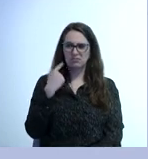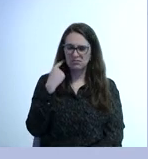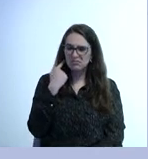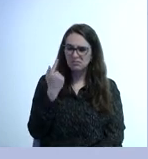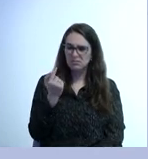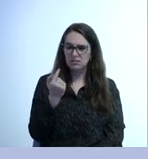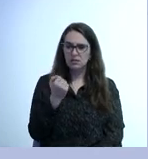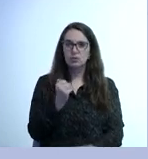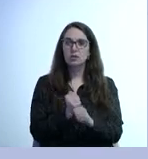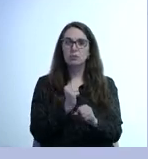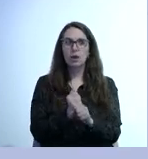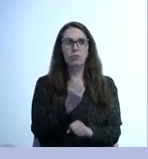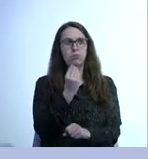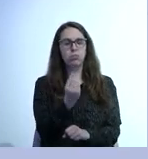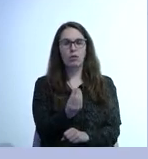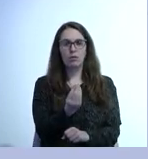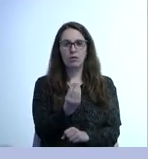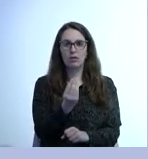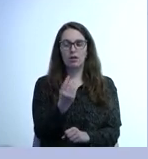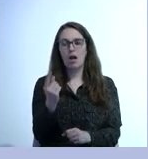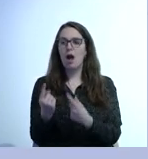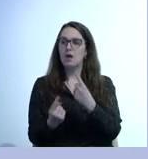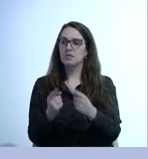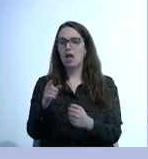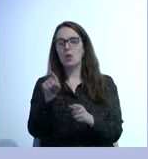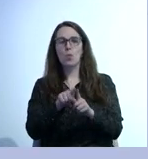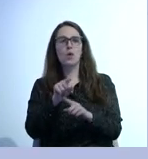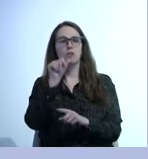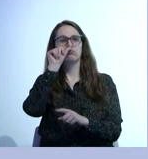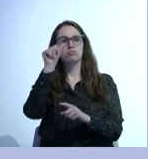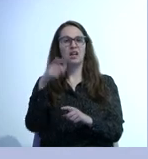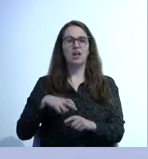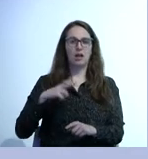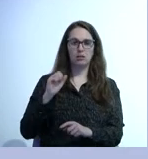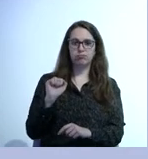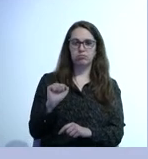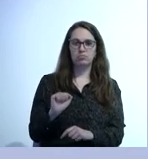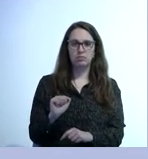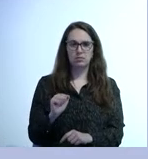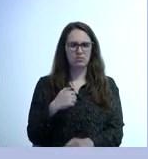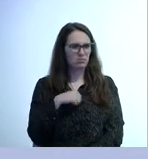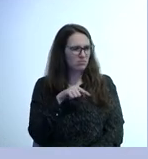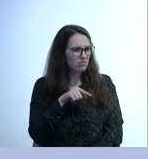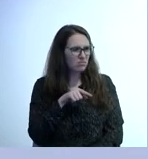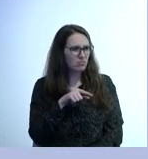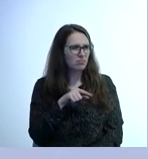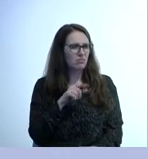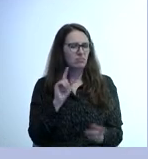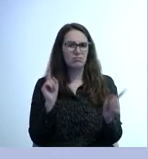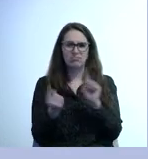aparece uma obra de qualidade, esta é elitista. Mas há aqui uma